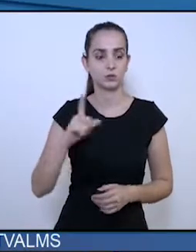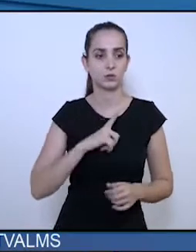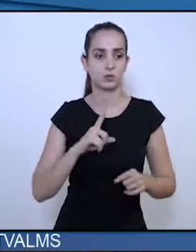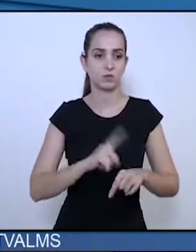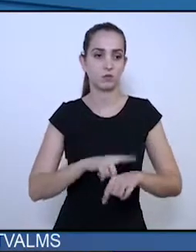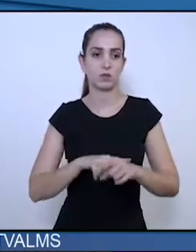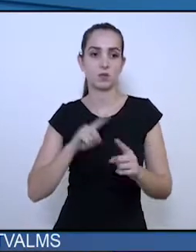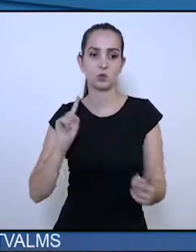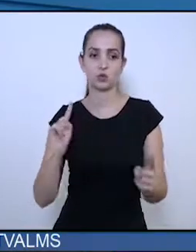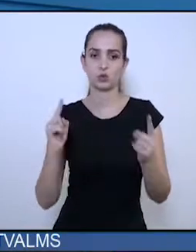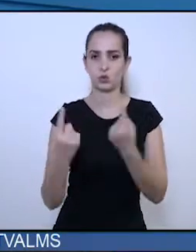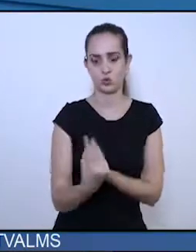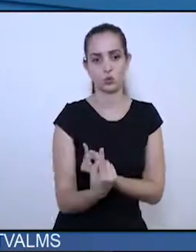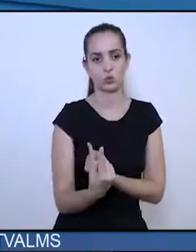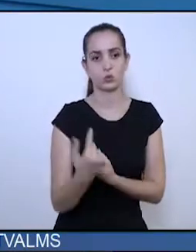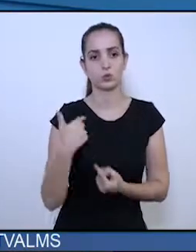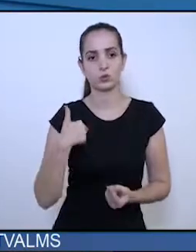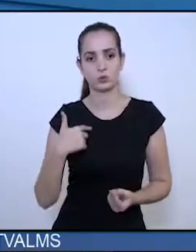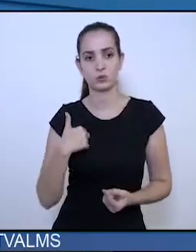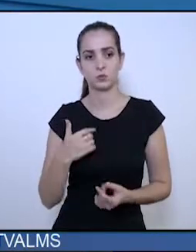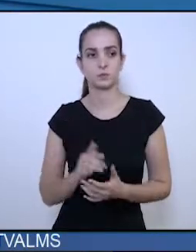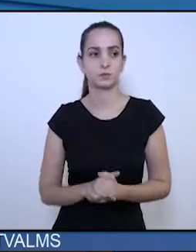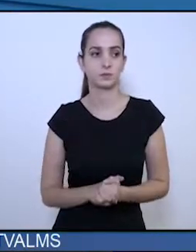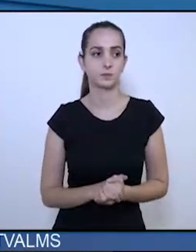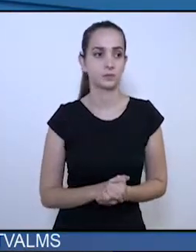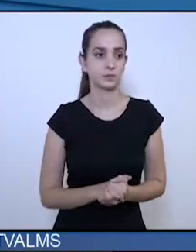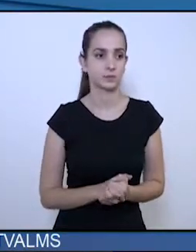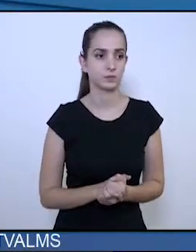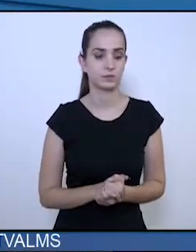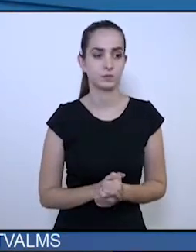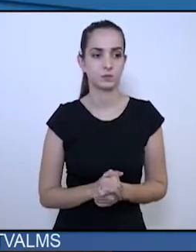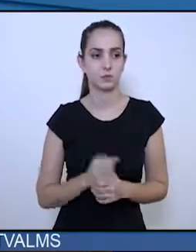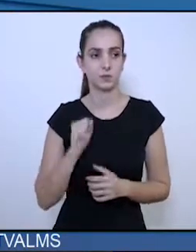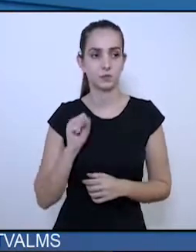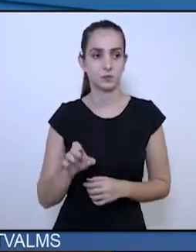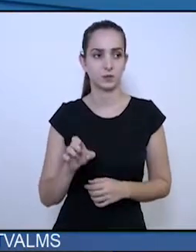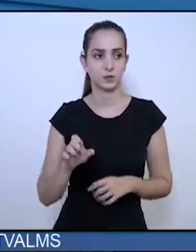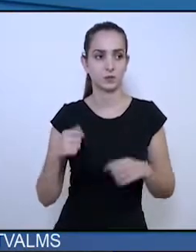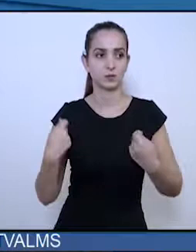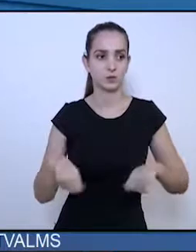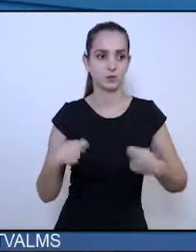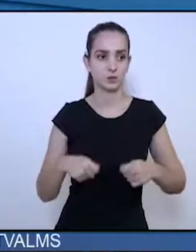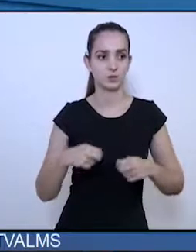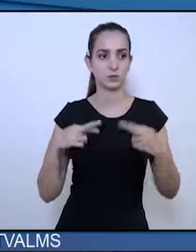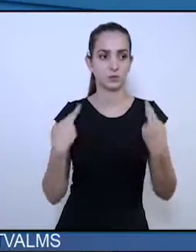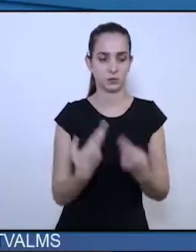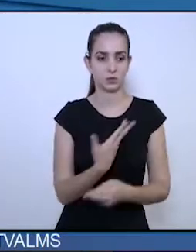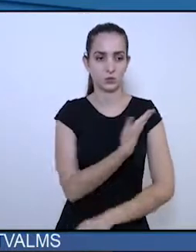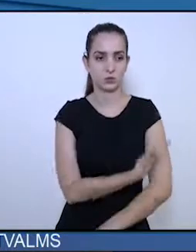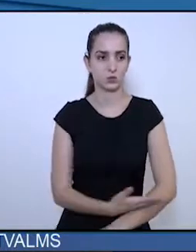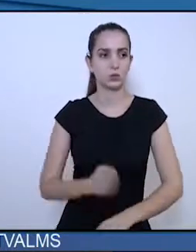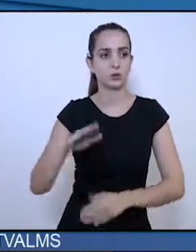o tempo com esse deputado. E, se precisar, nas próximas, estou aqui